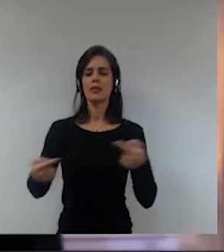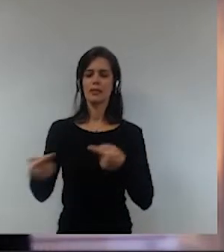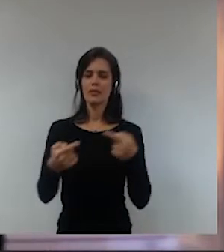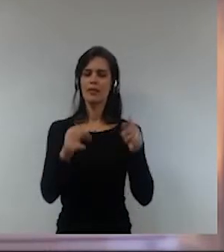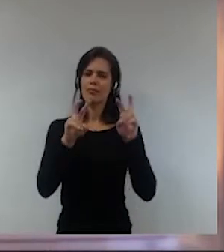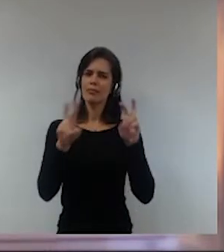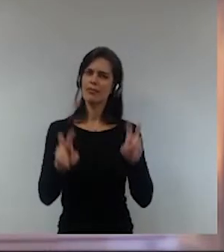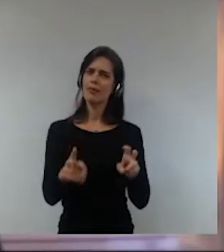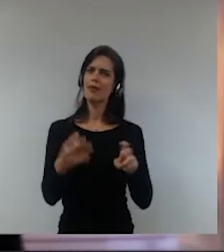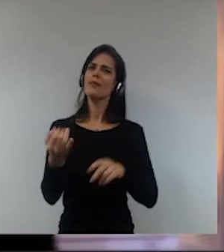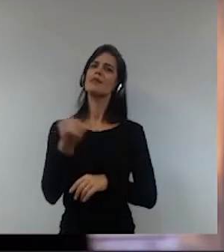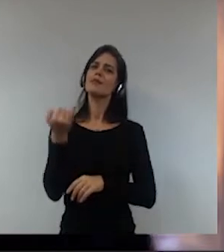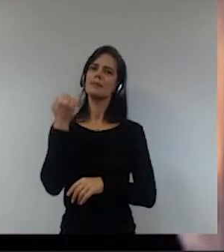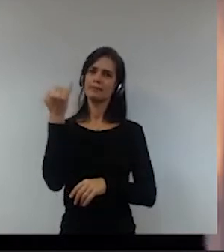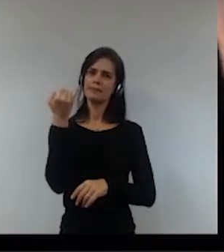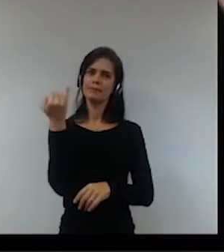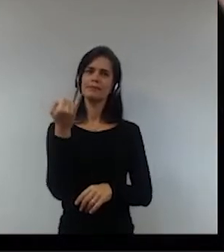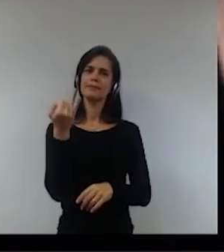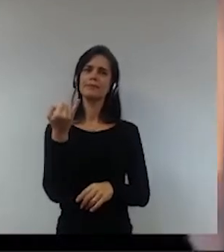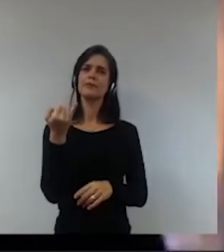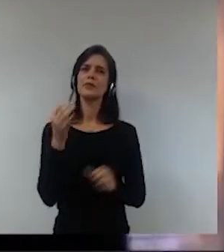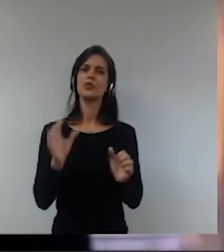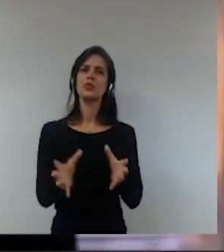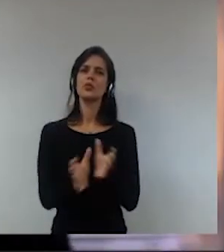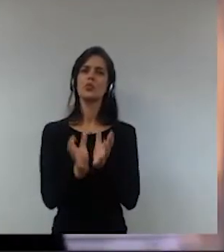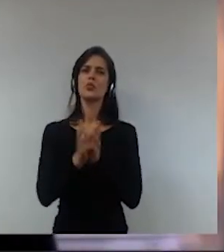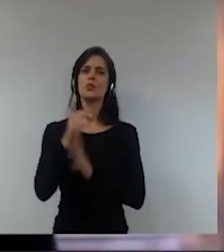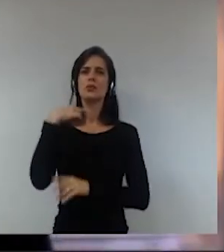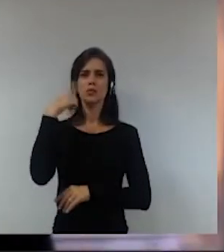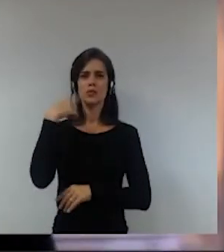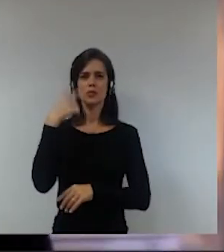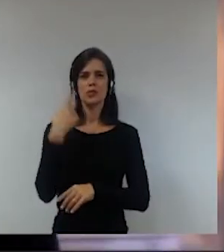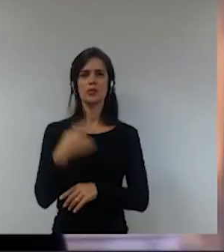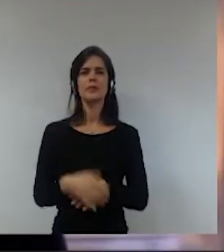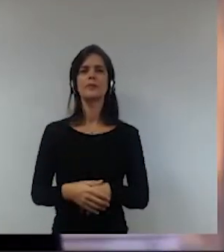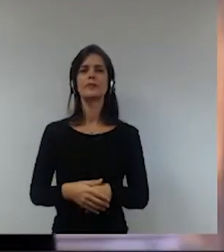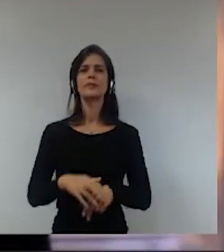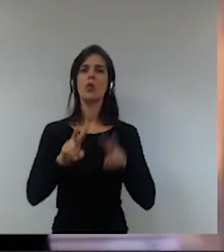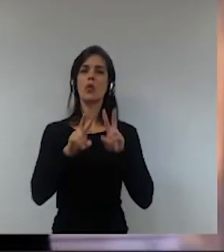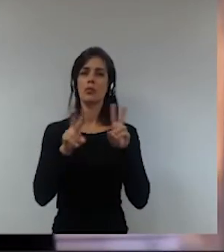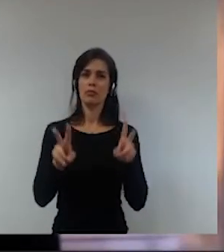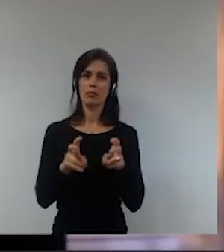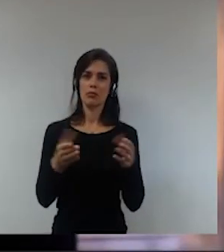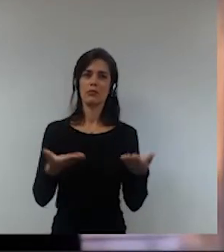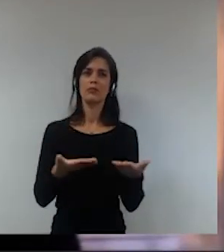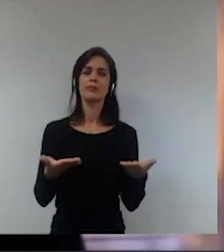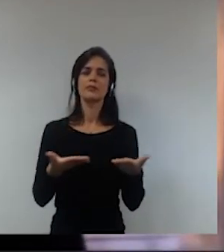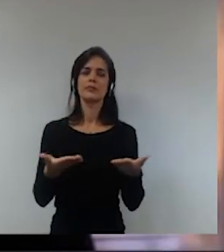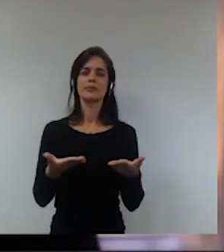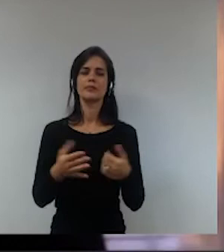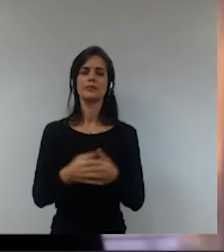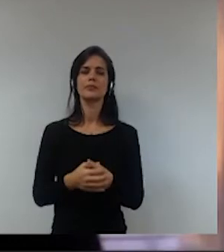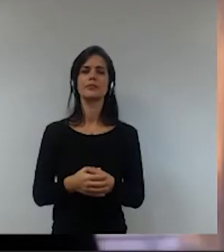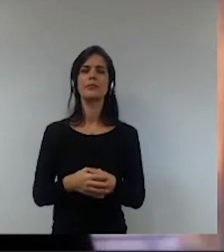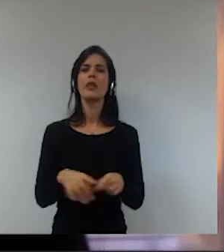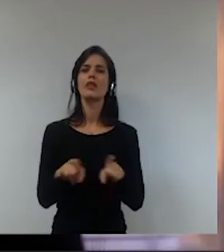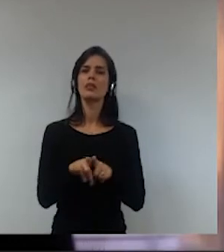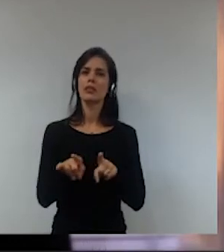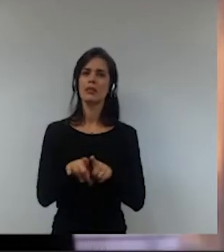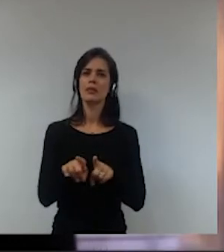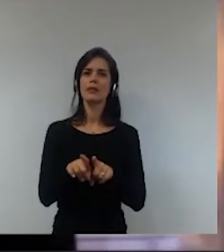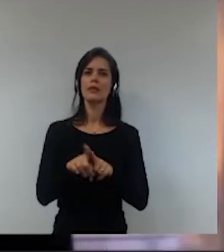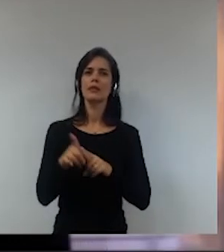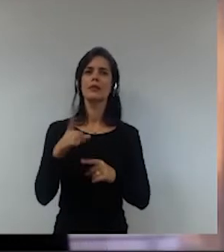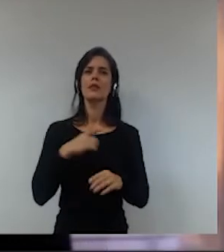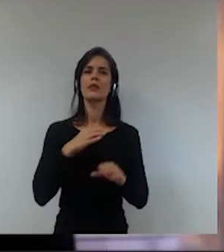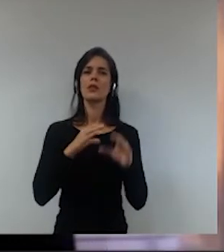temas tão importantes com toda a advocacia. Bom, o tema que me foi incumbido também diz respeito